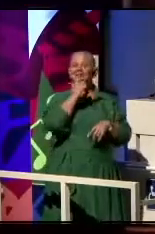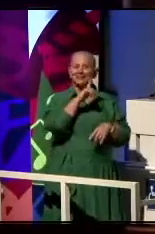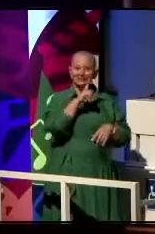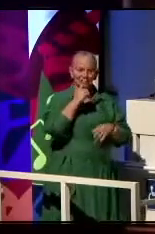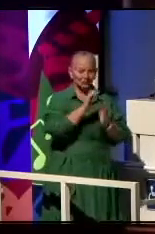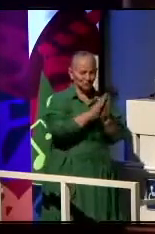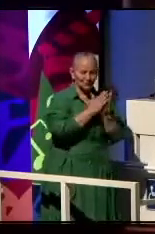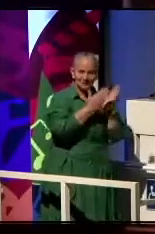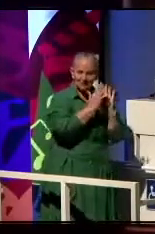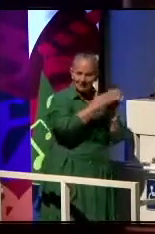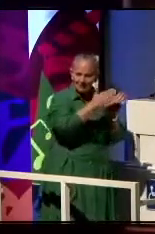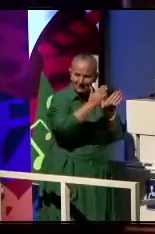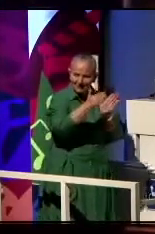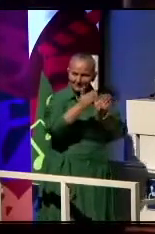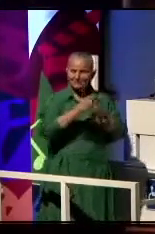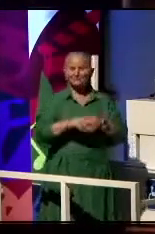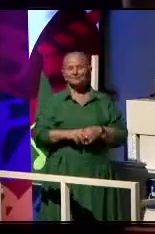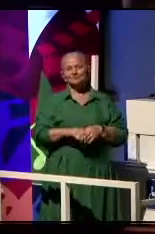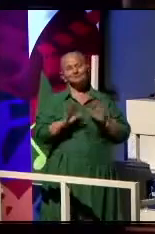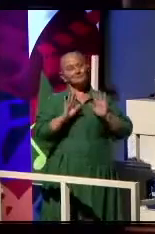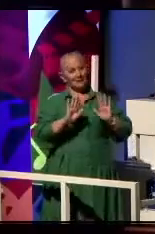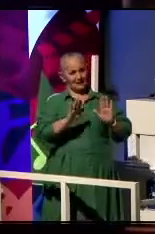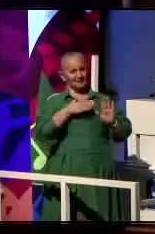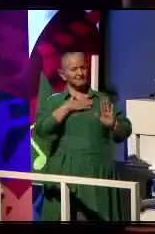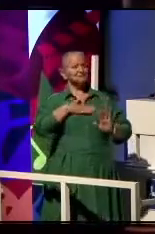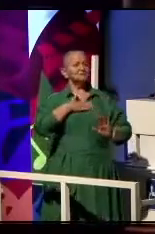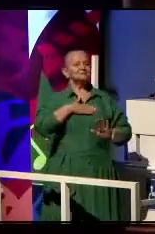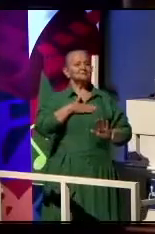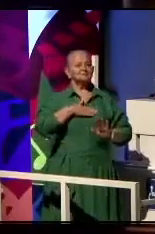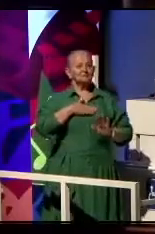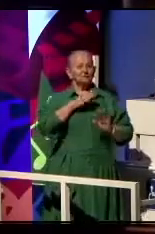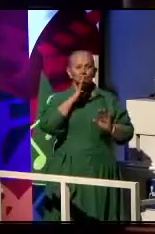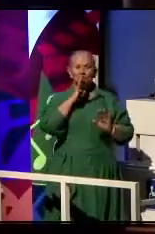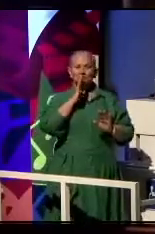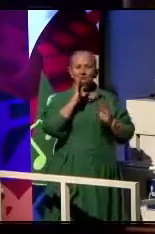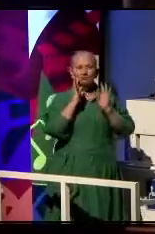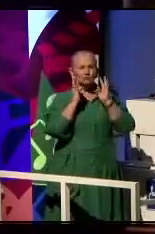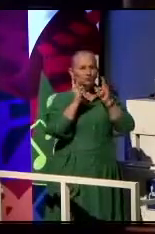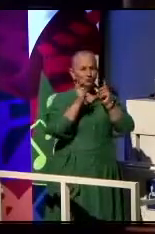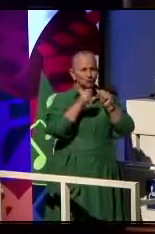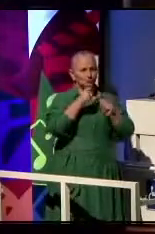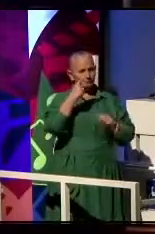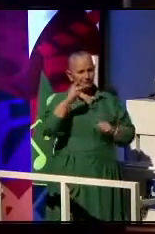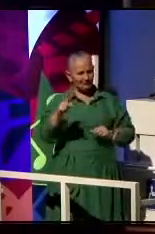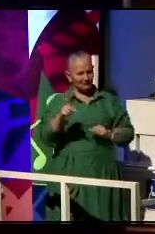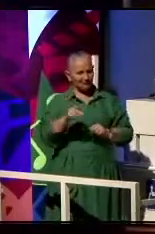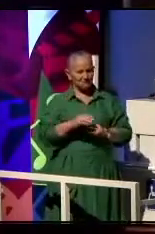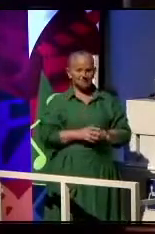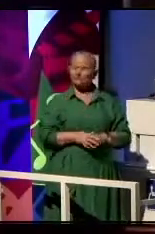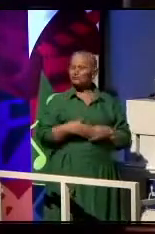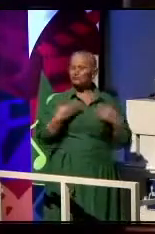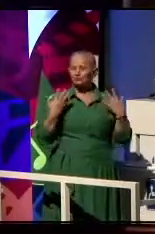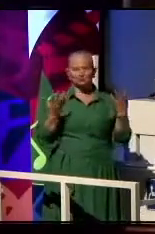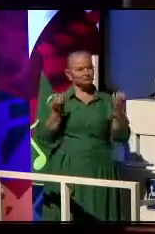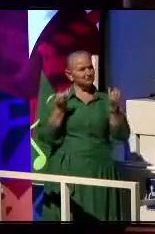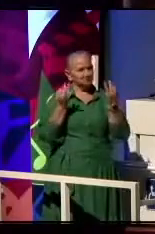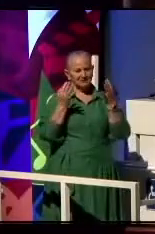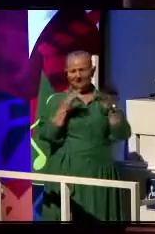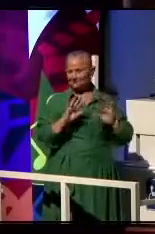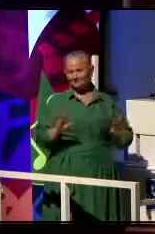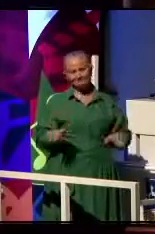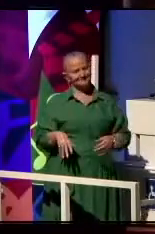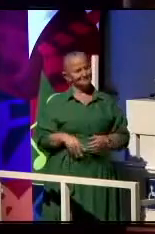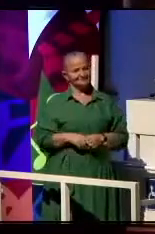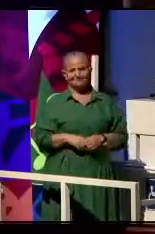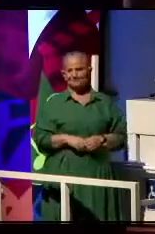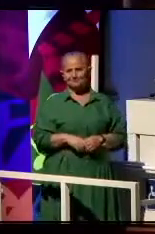emoção. Mas, assim, a satisfação de conhecer todos eles não tem, é indescritível. Então, assim, existe uma Andréia antes do livro e